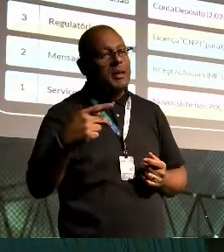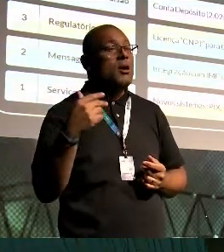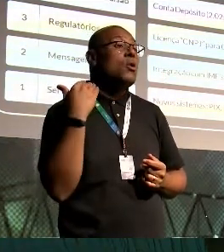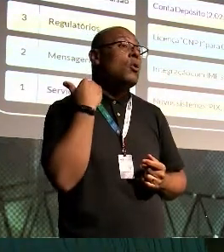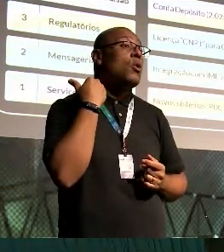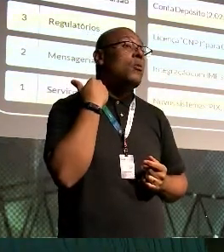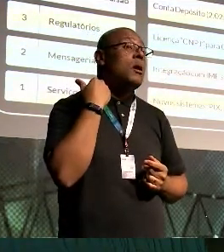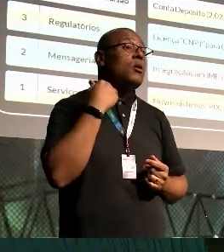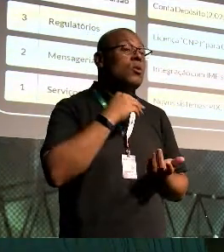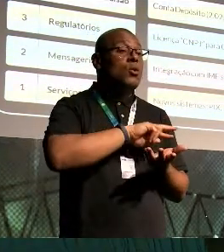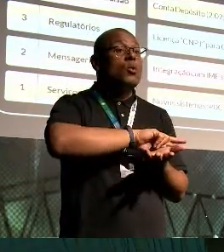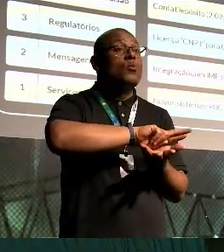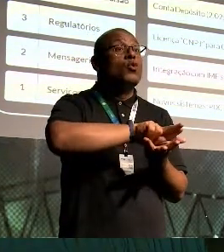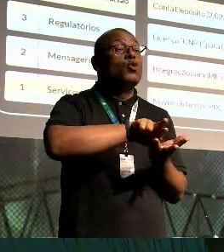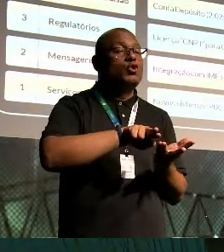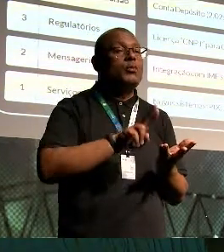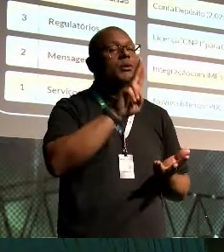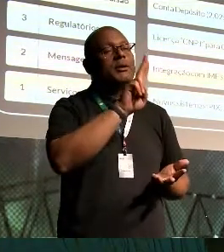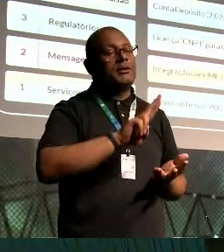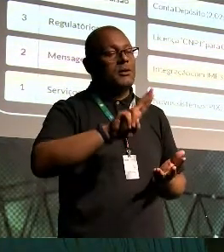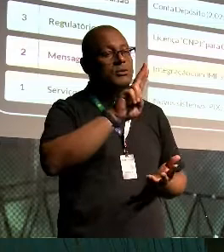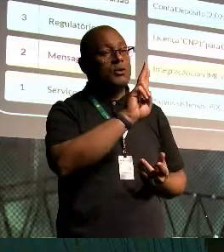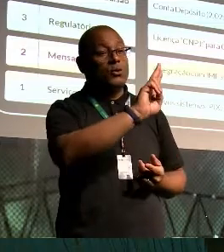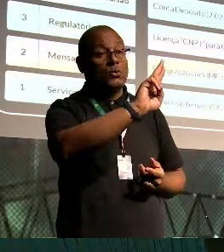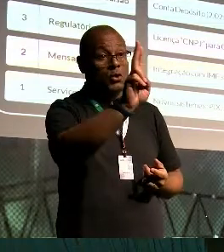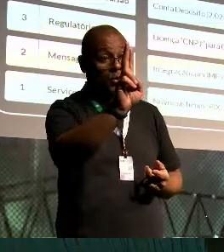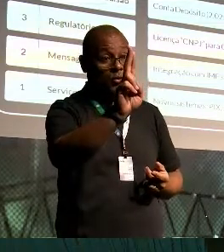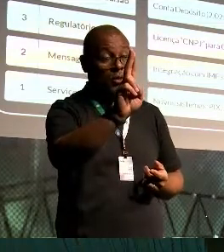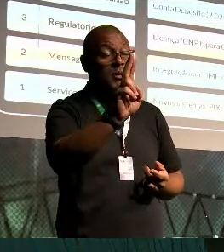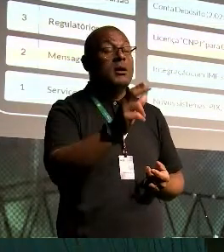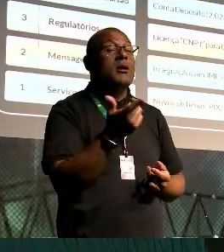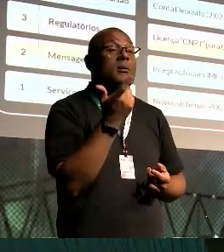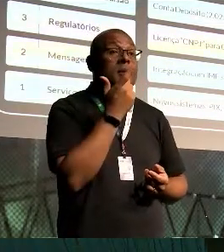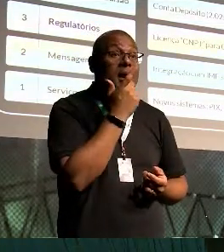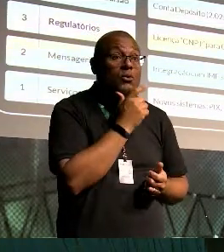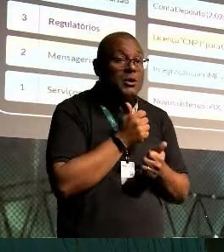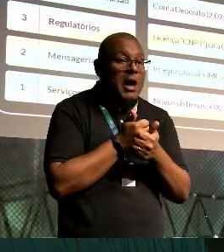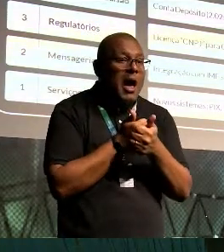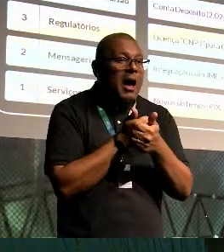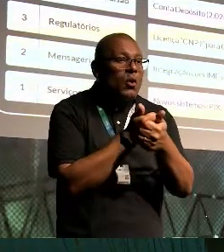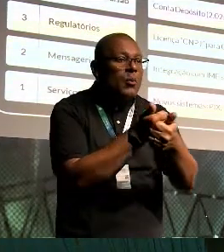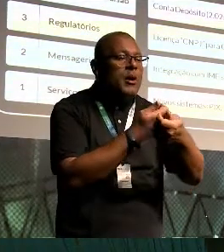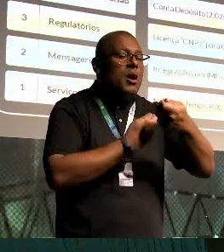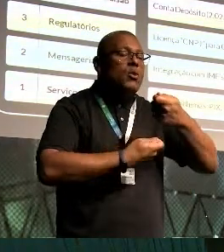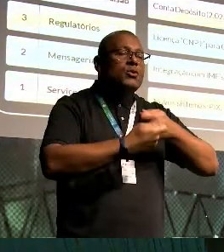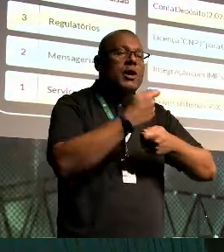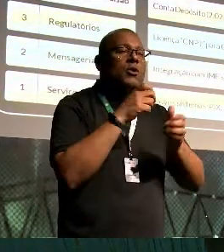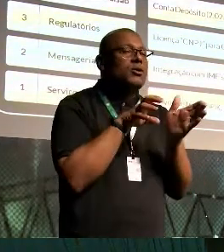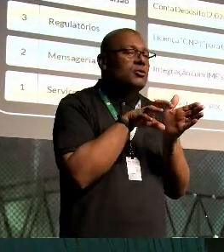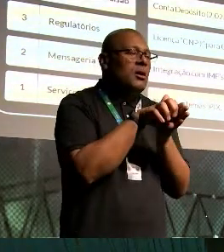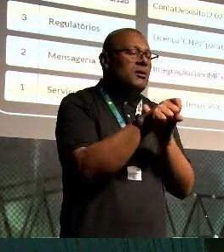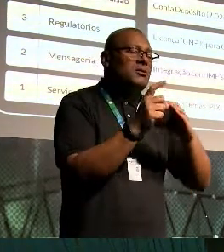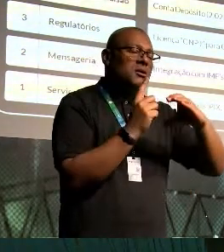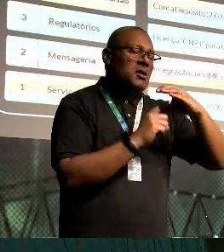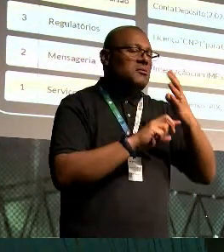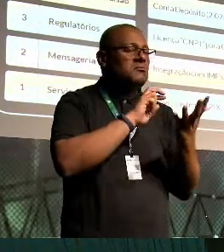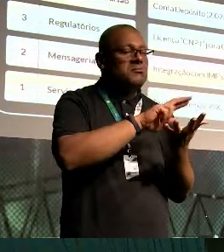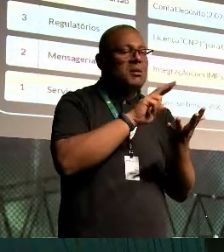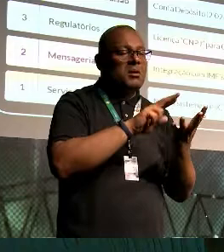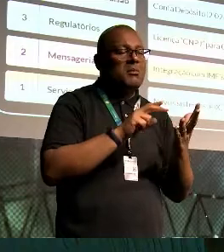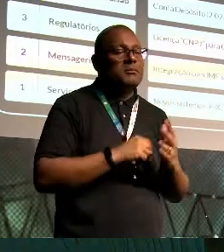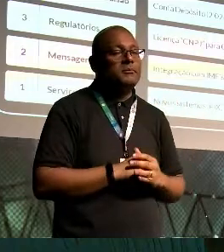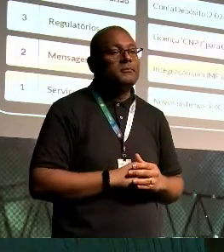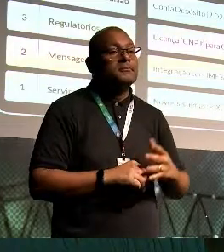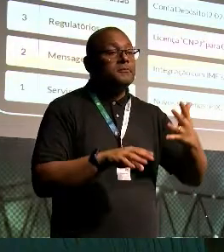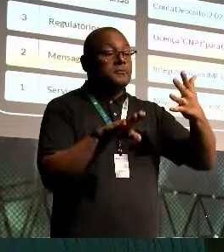banco múltiplo, né, que está utilizando o seu nome para poder lastrear todas as operações, cadastros de clientes e etc.